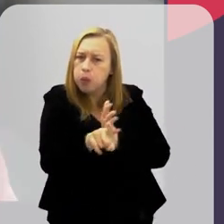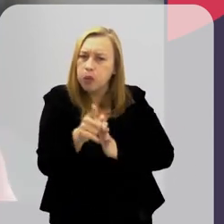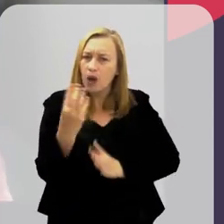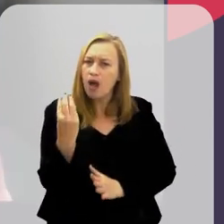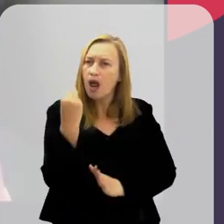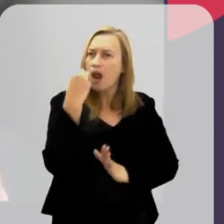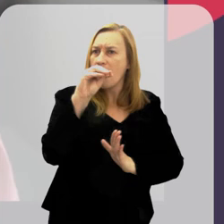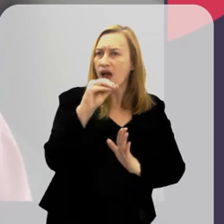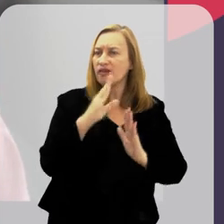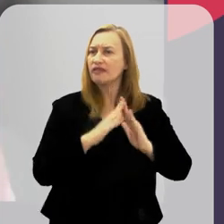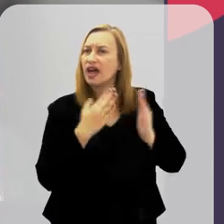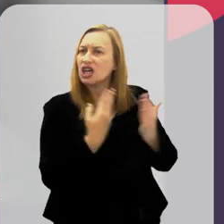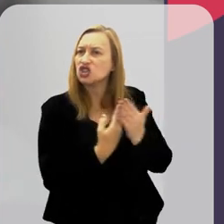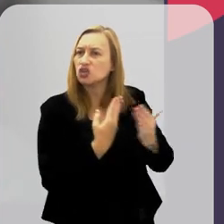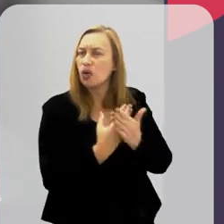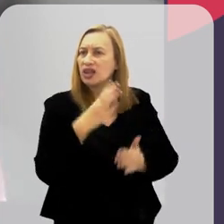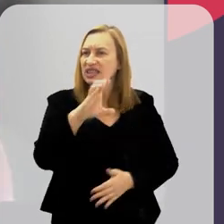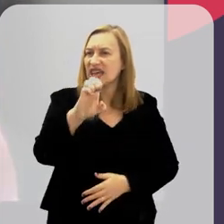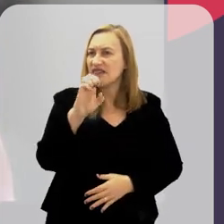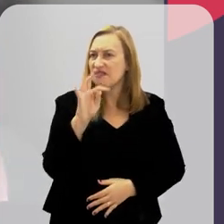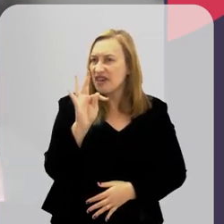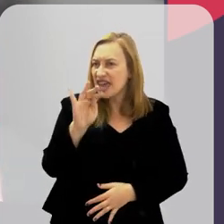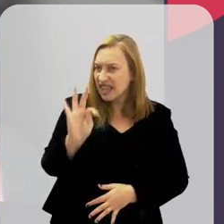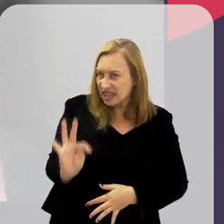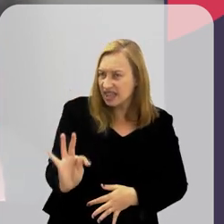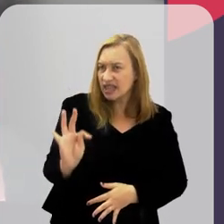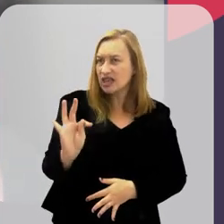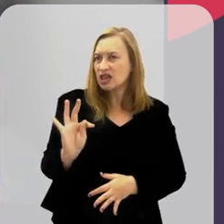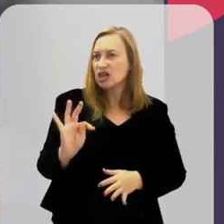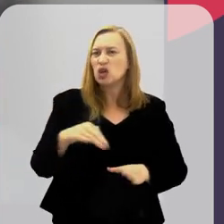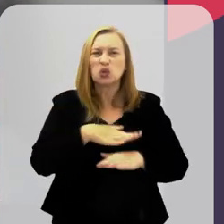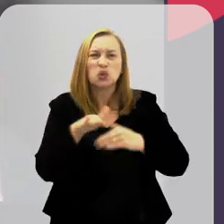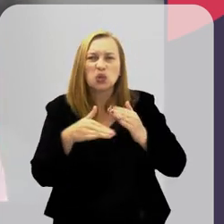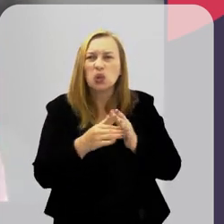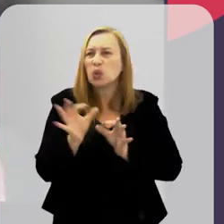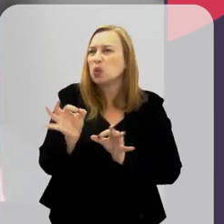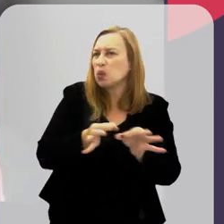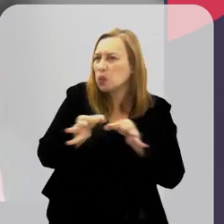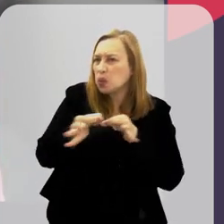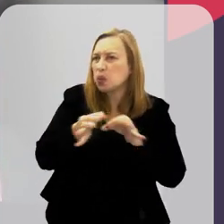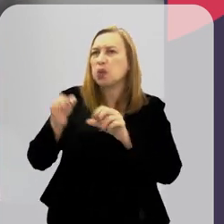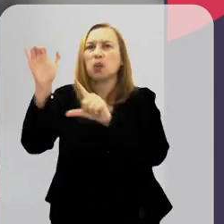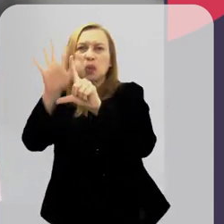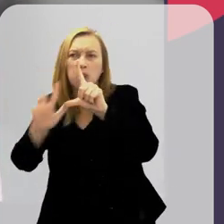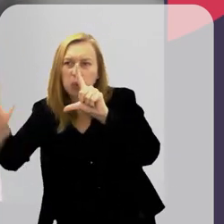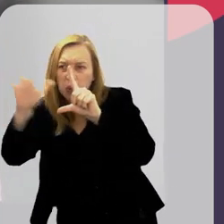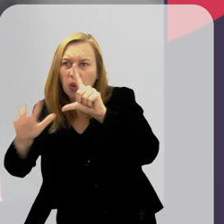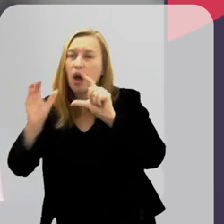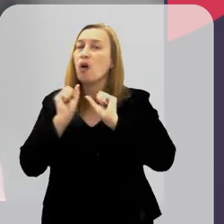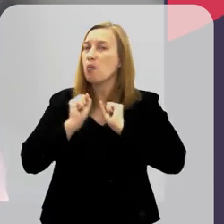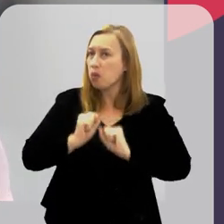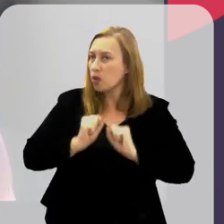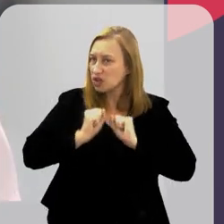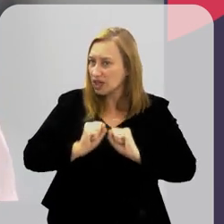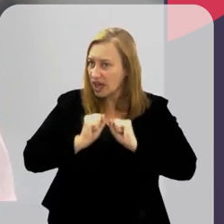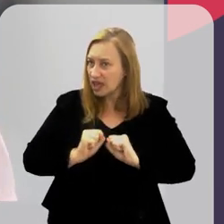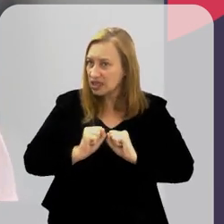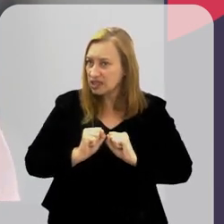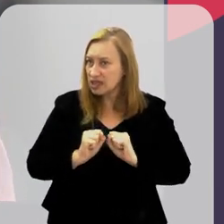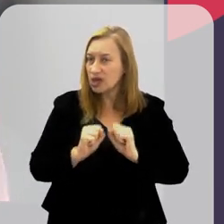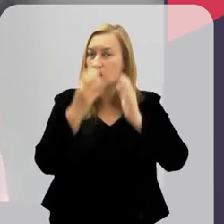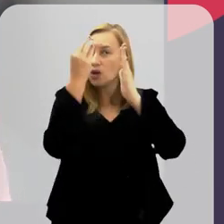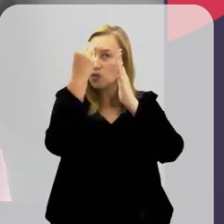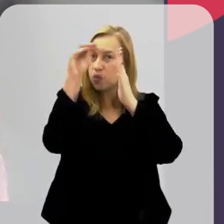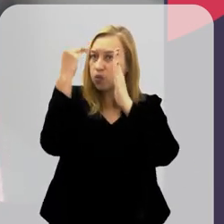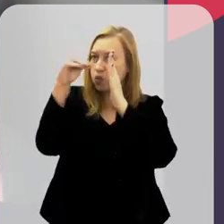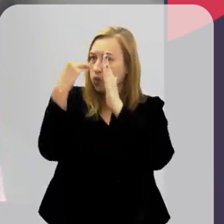lá no Cefet, teve todo um trabalho antes de submissão na plataforma Brasil, Comitê de Ética, para que a gente pudesse aplicar